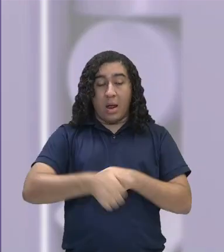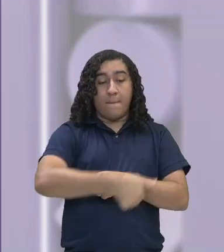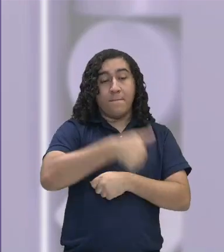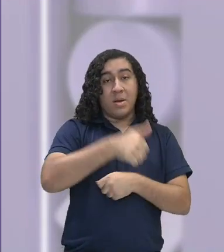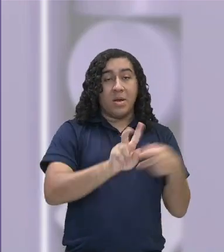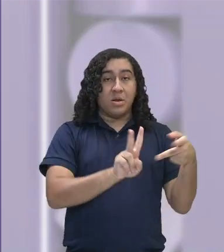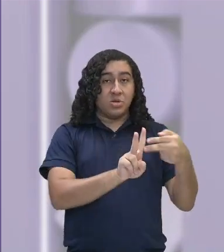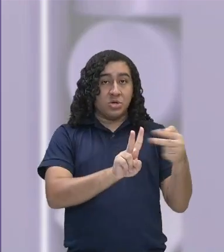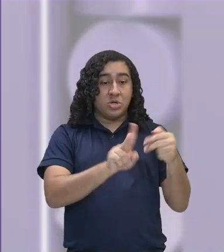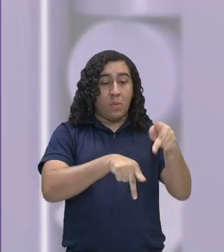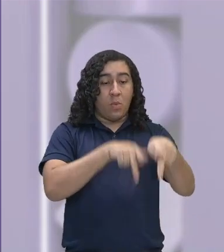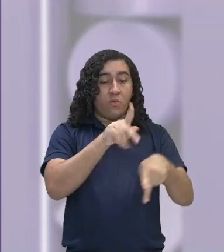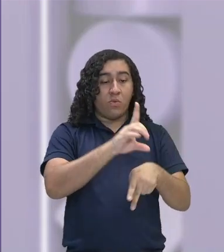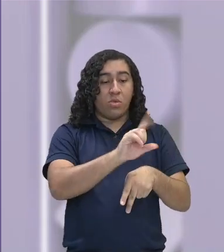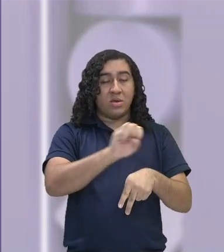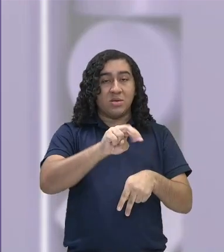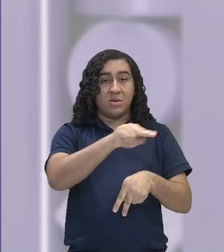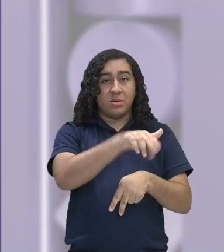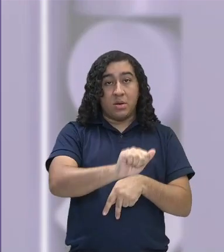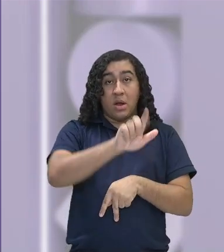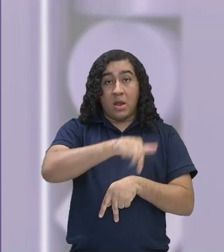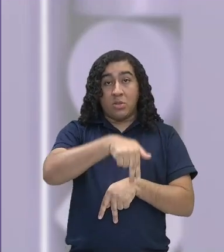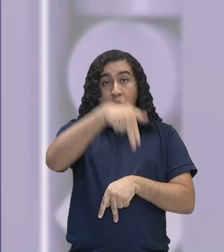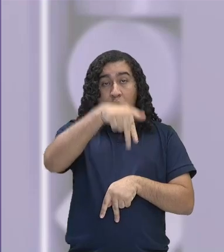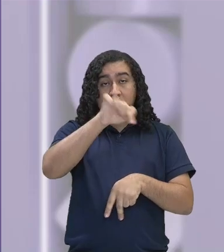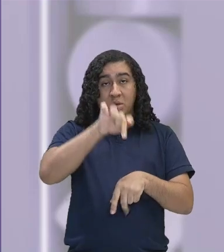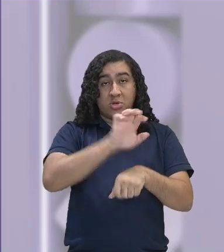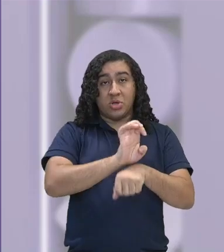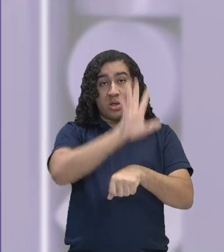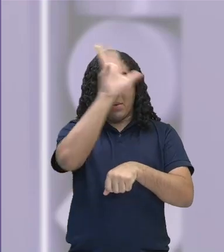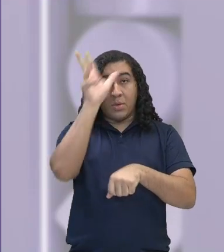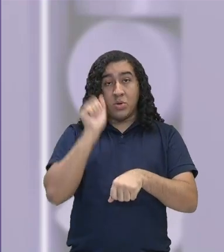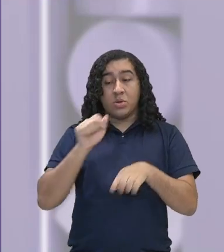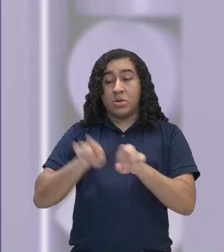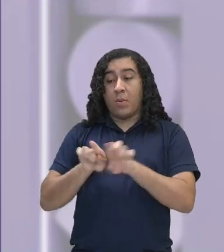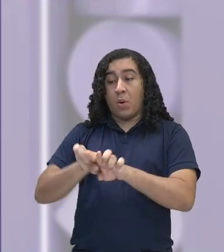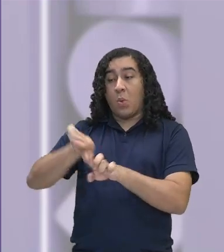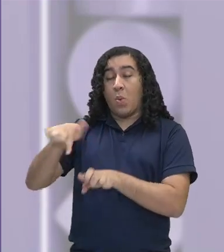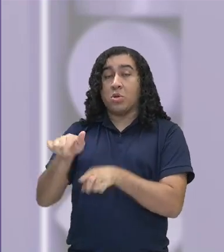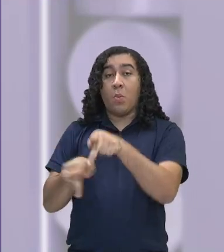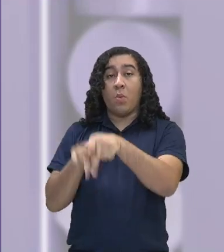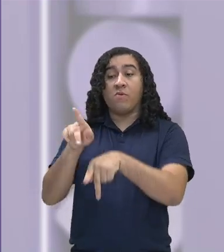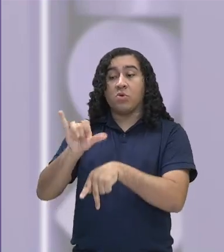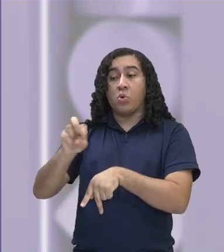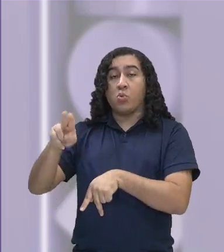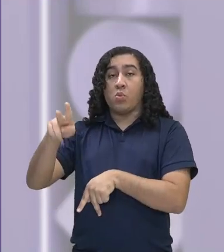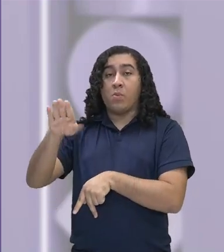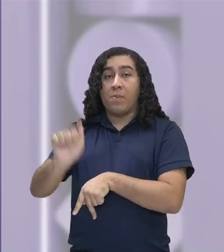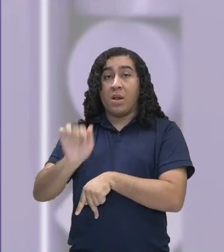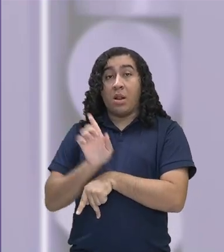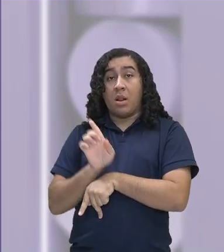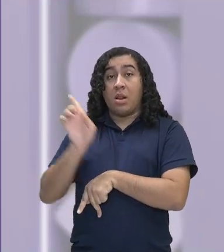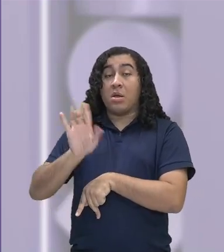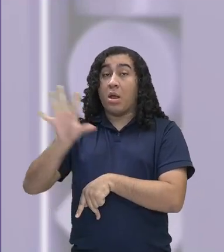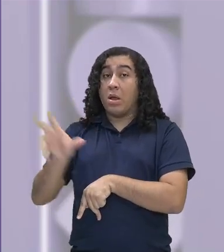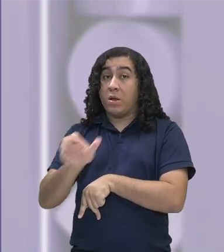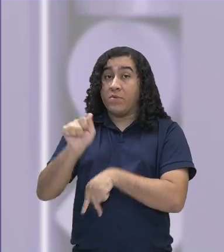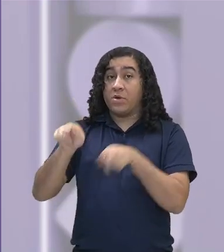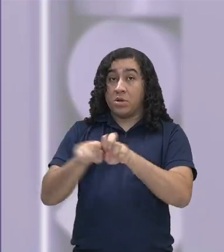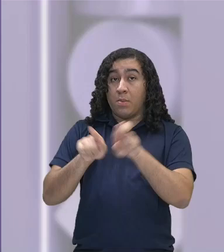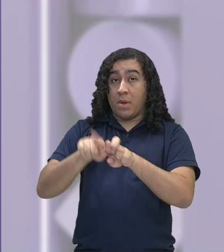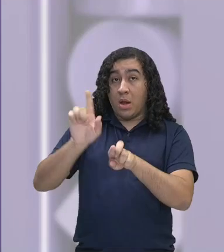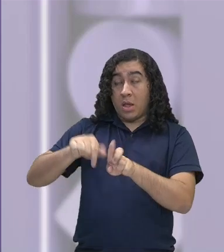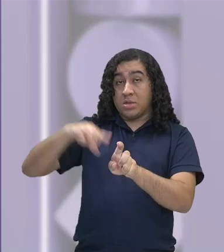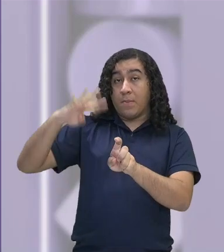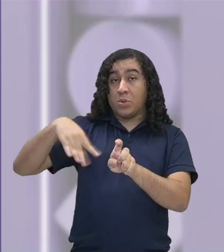povo Dessana, aqui no norte do nosso estado, e a outra do povo Iorubá, lá na África, e que parte dessa mitologia